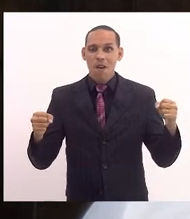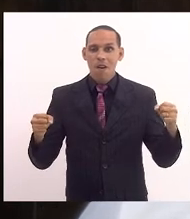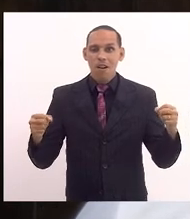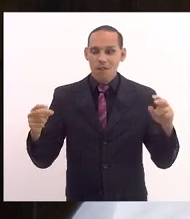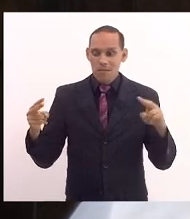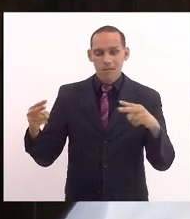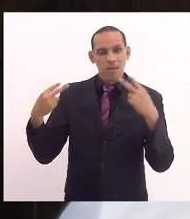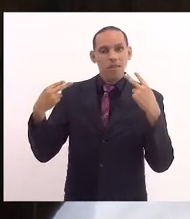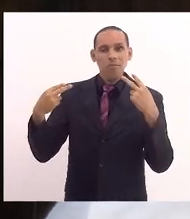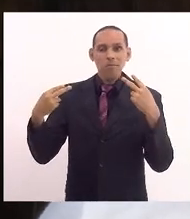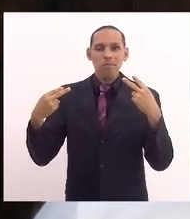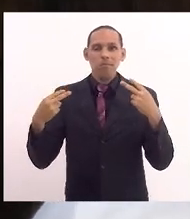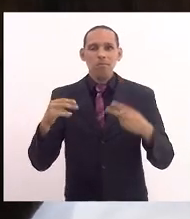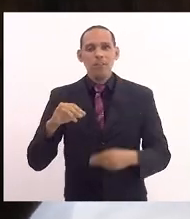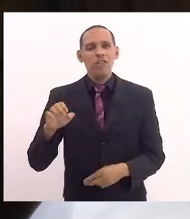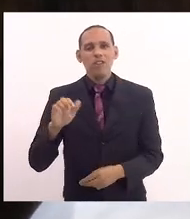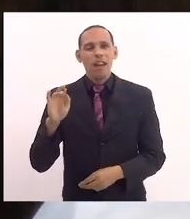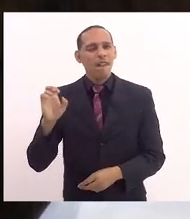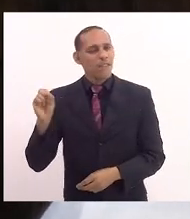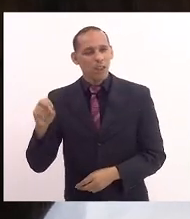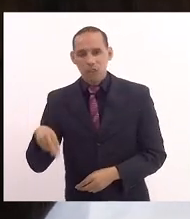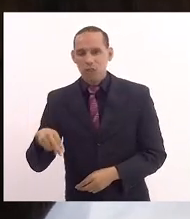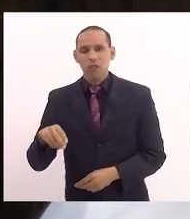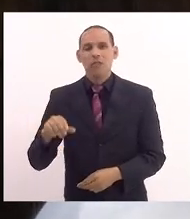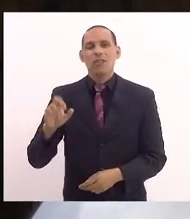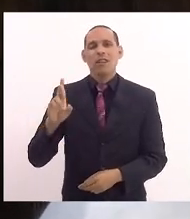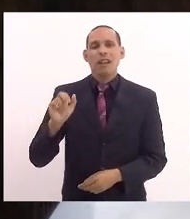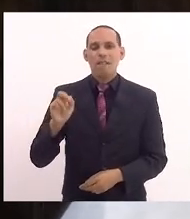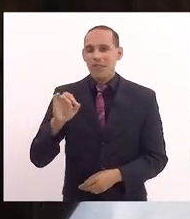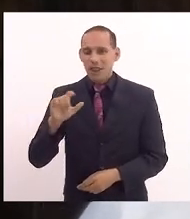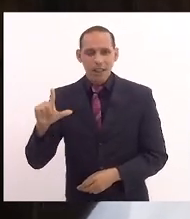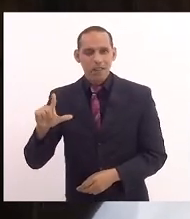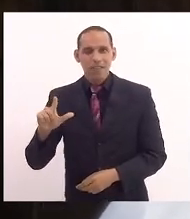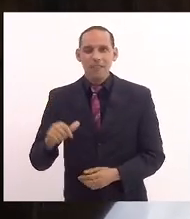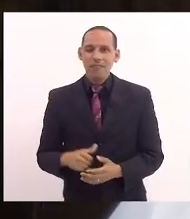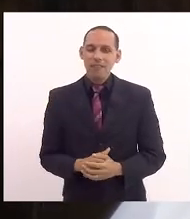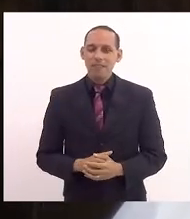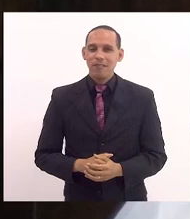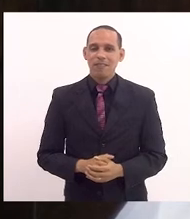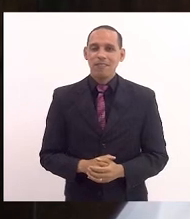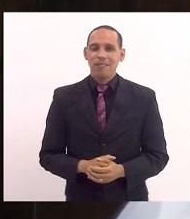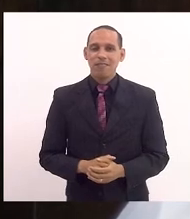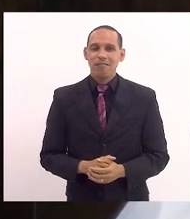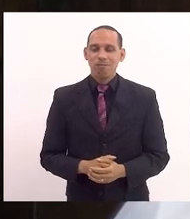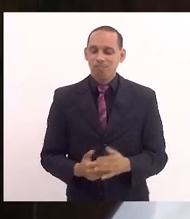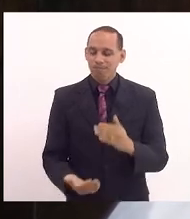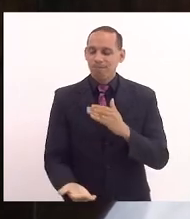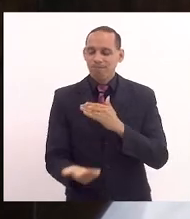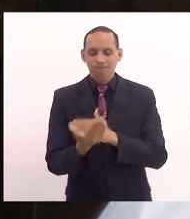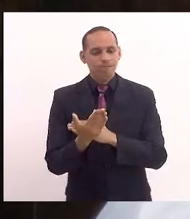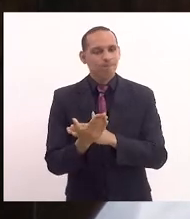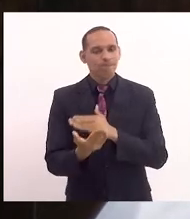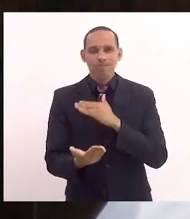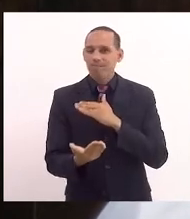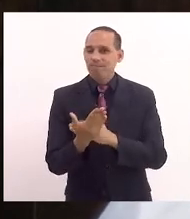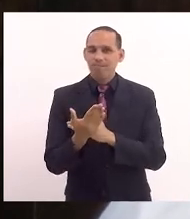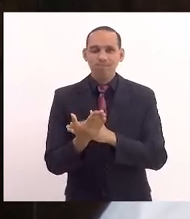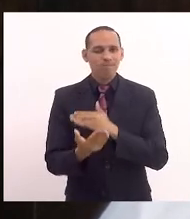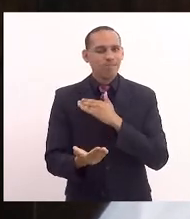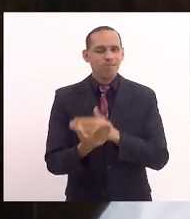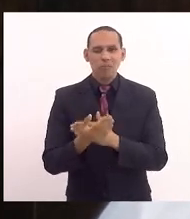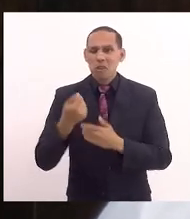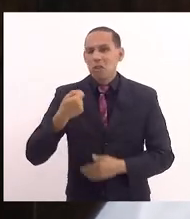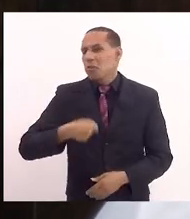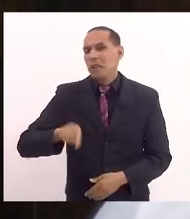caso, foi Jefferson Brasil, Rafael Zulu, porra, que esse cara fez por mim, não tinha nenhuma